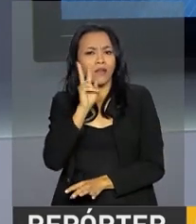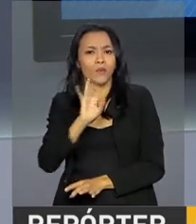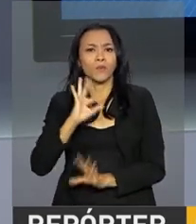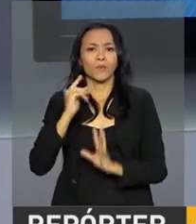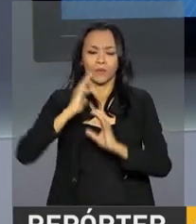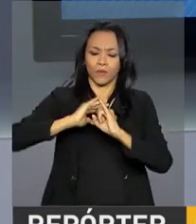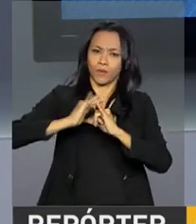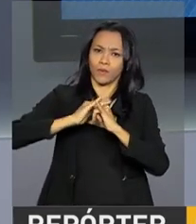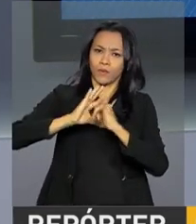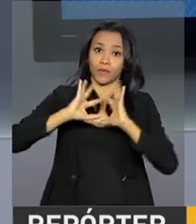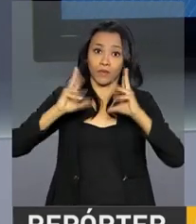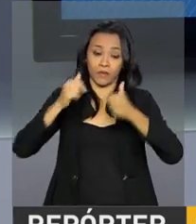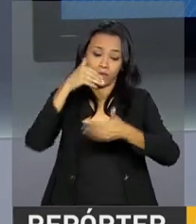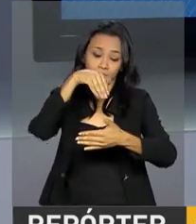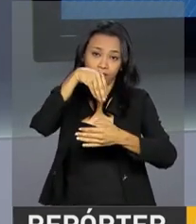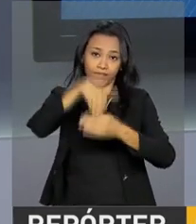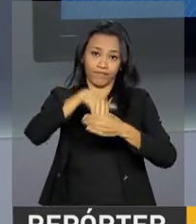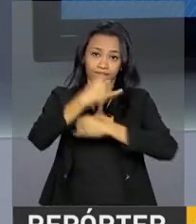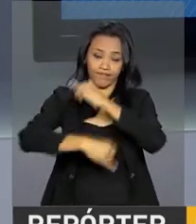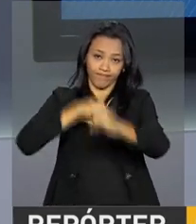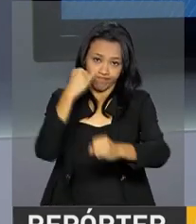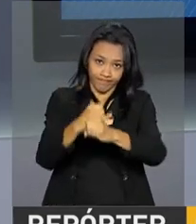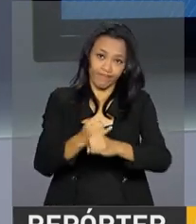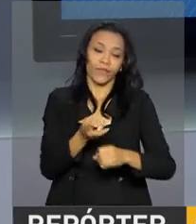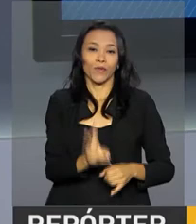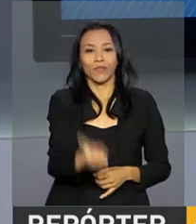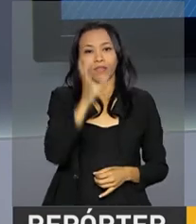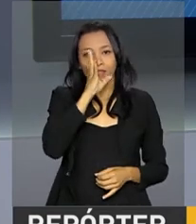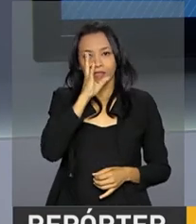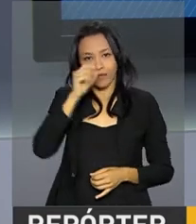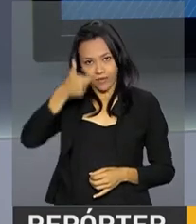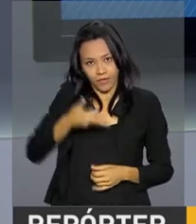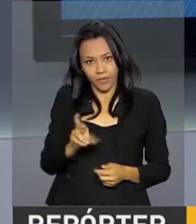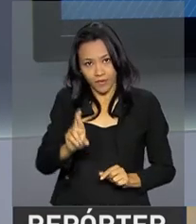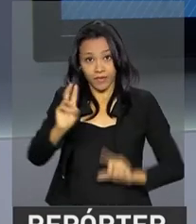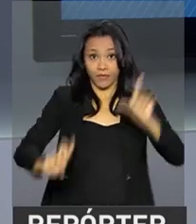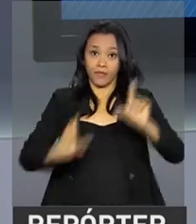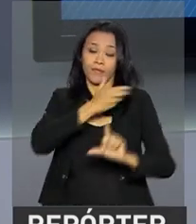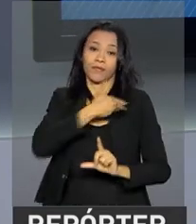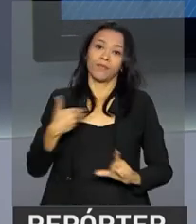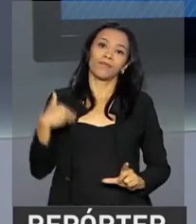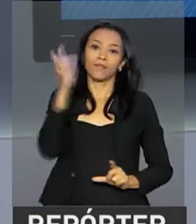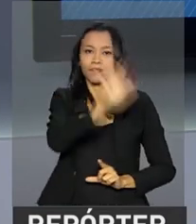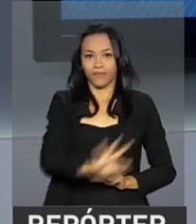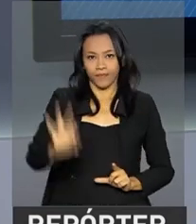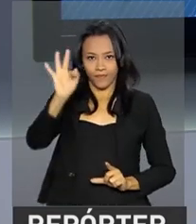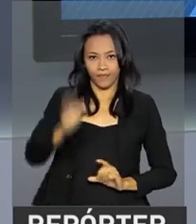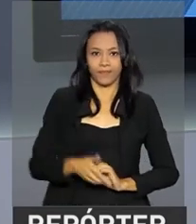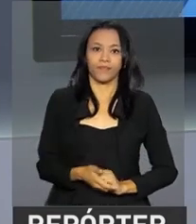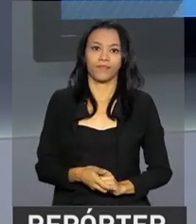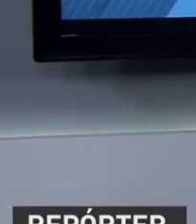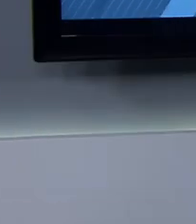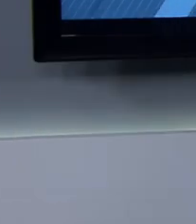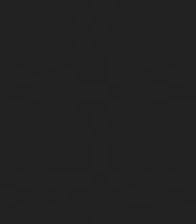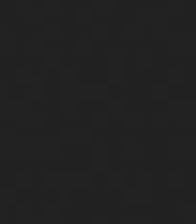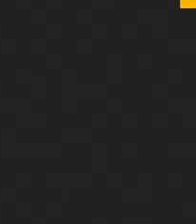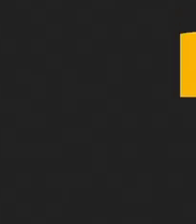programação também está na página da nbr na internet continue com a gente na nbr a tv do governo federal